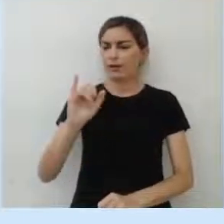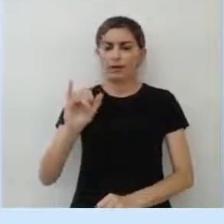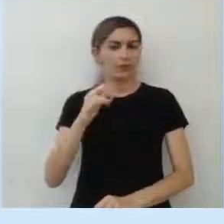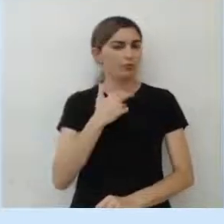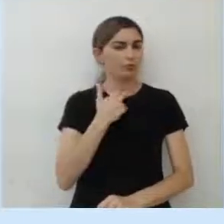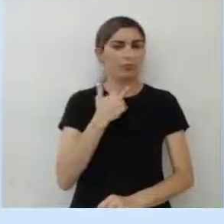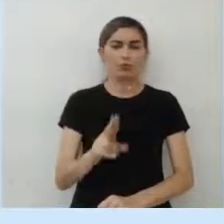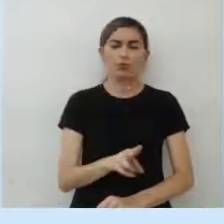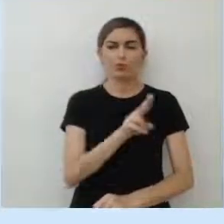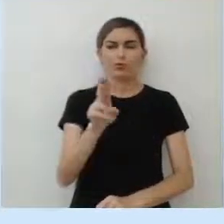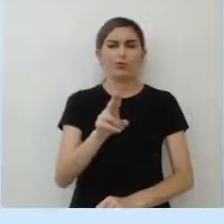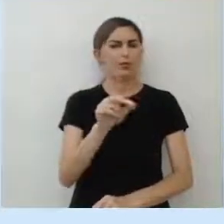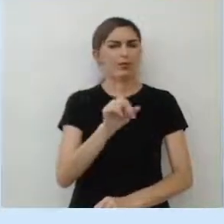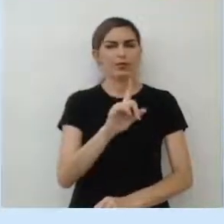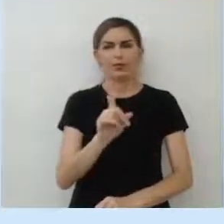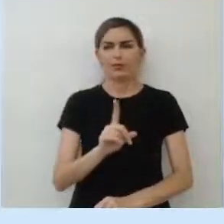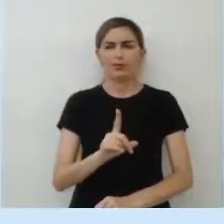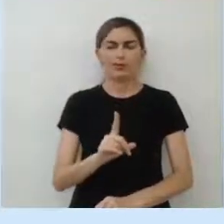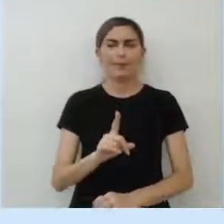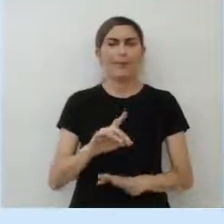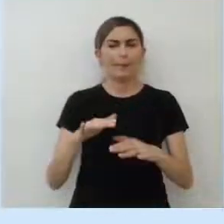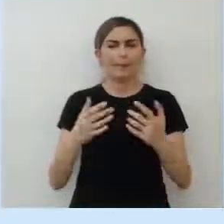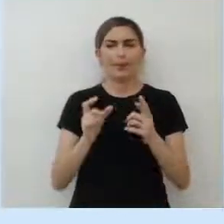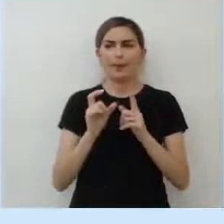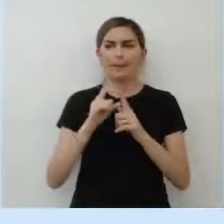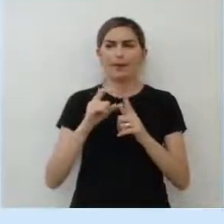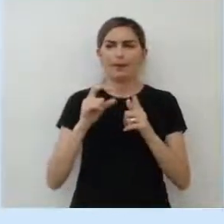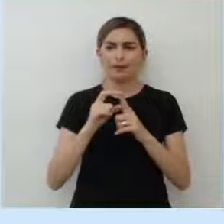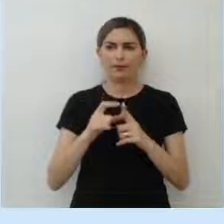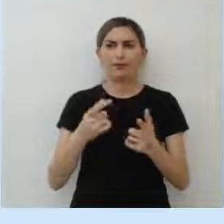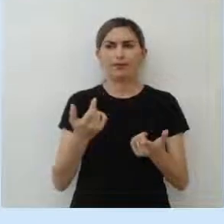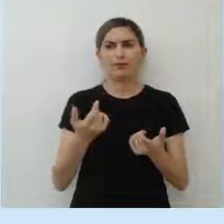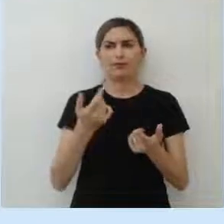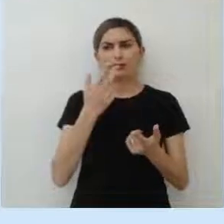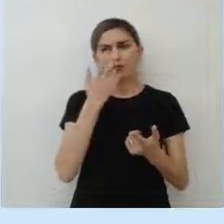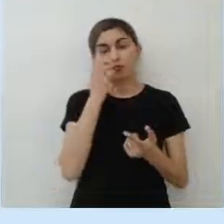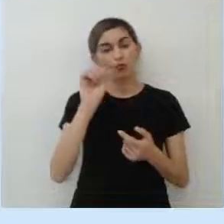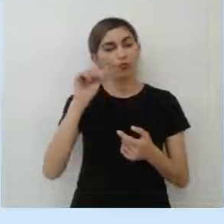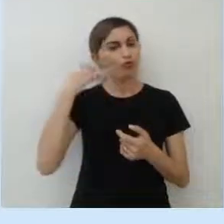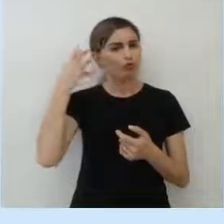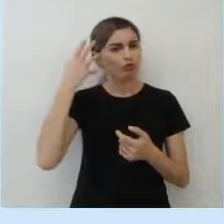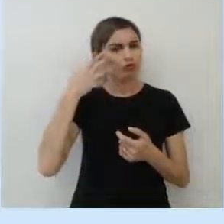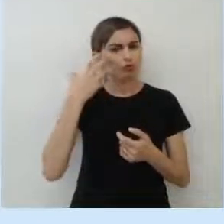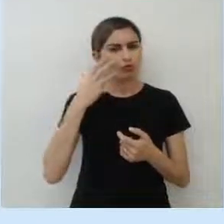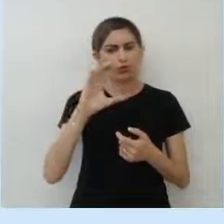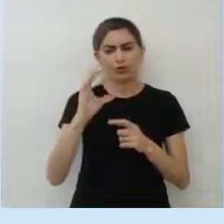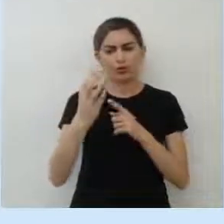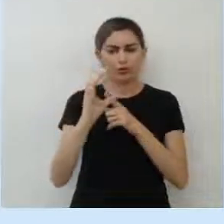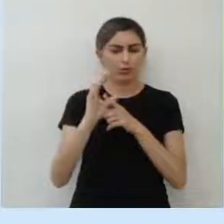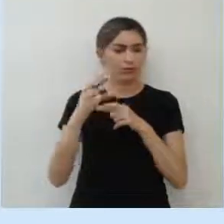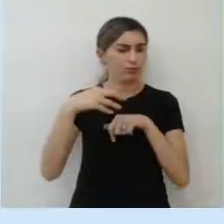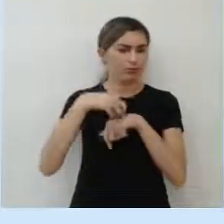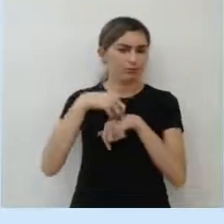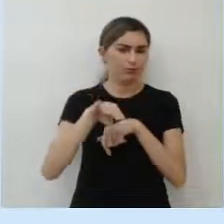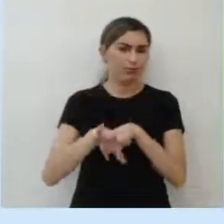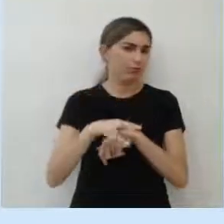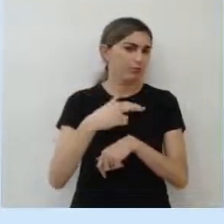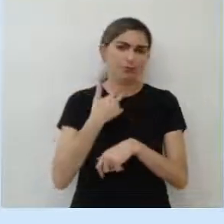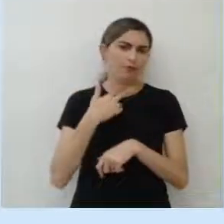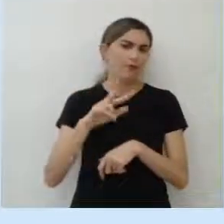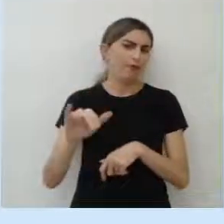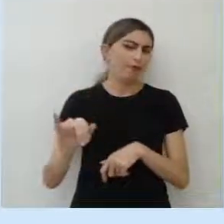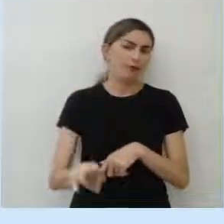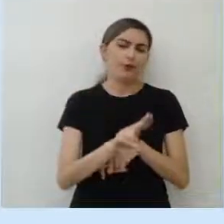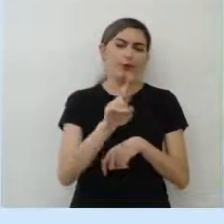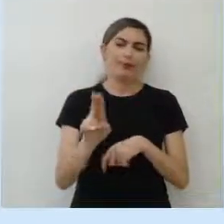gente. Então, quando a gente tem aí as palavras que tem esse som, né, que o C cedilha traz, a gente não vai usar